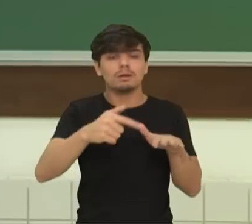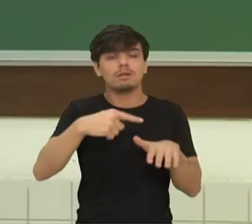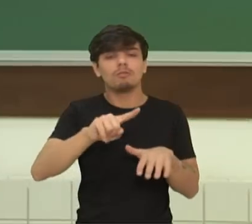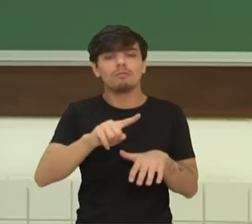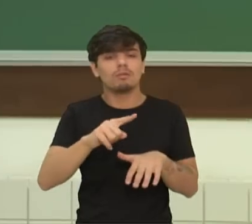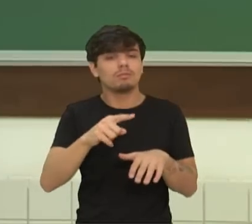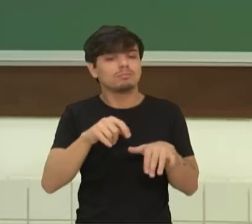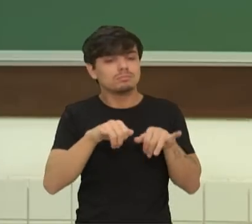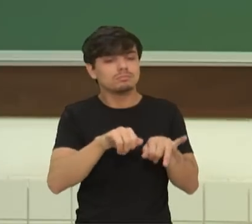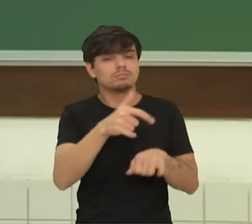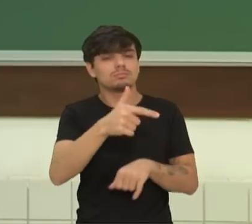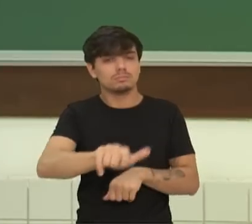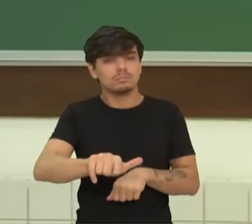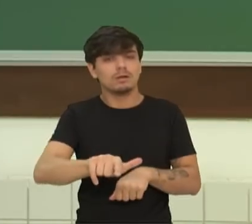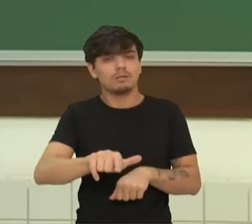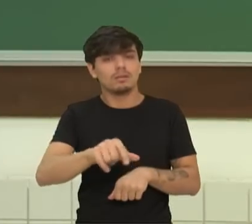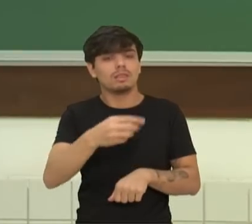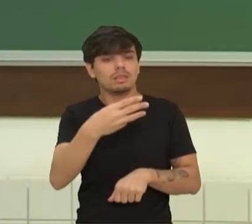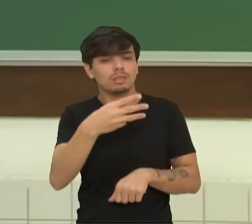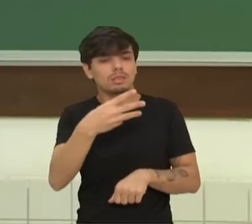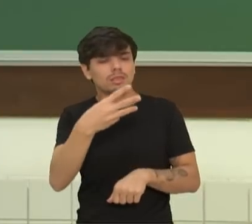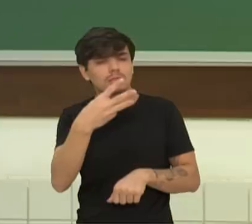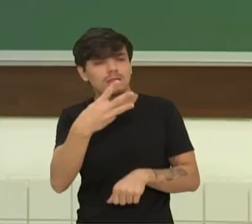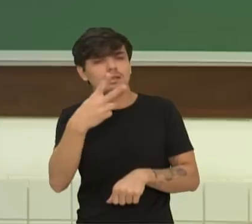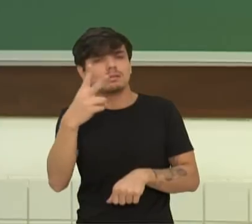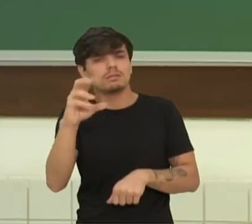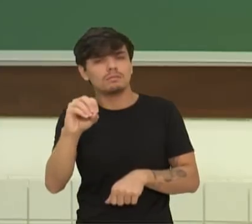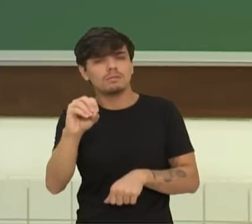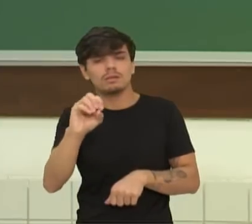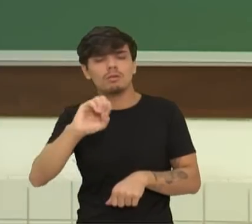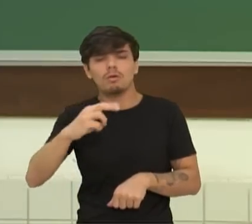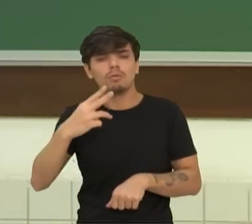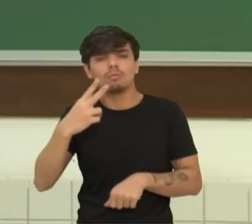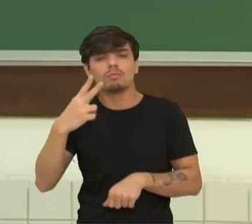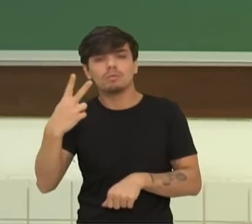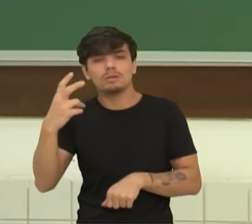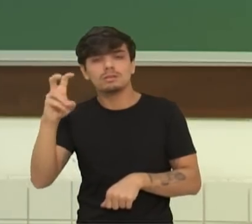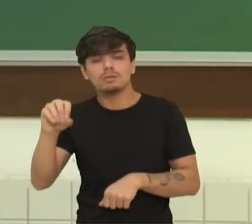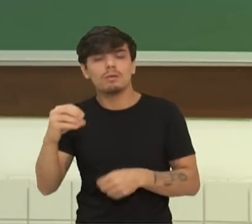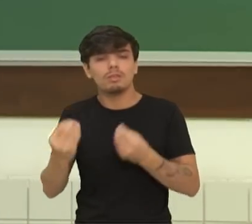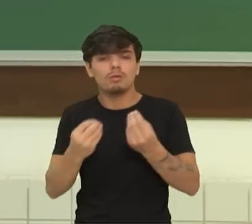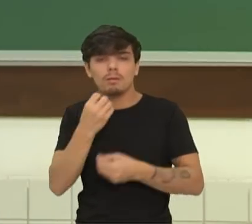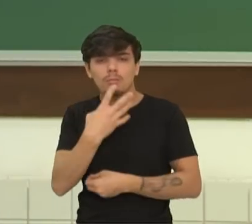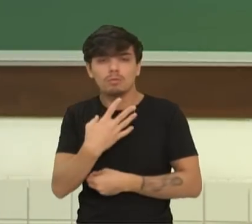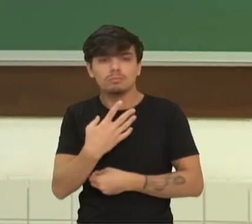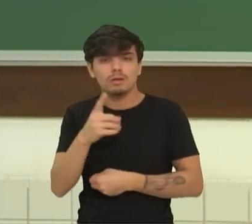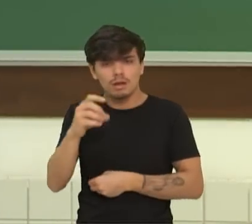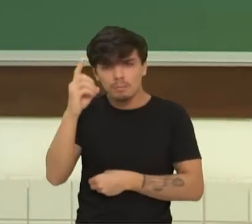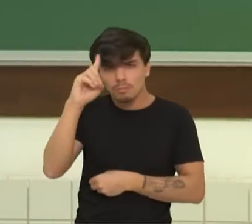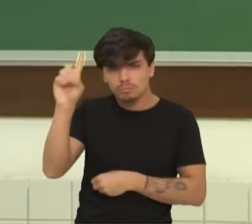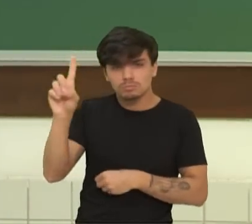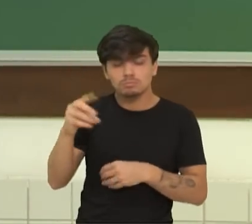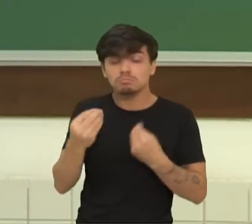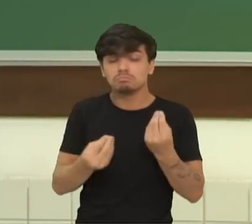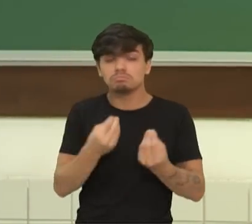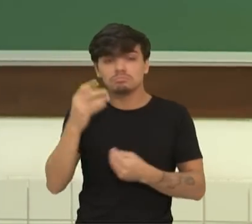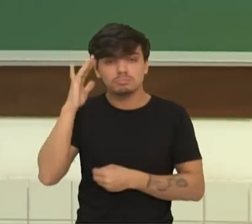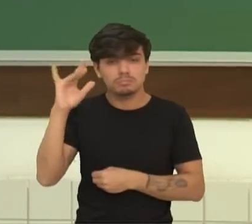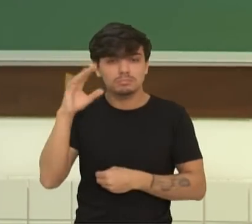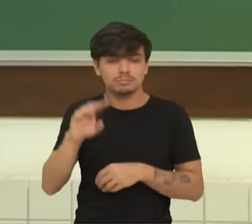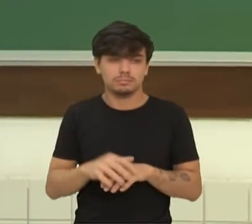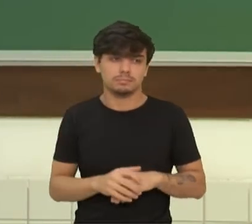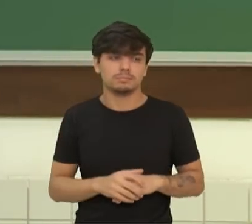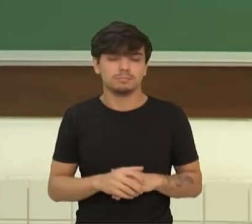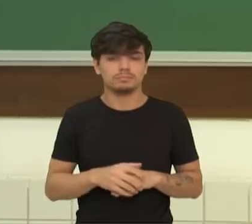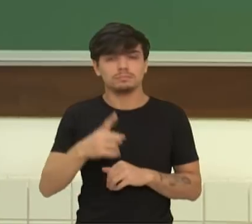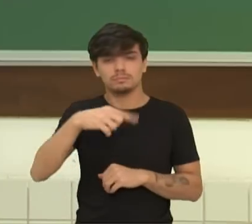leite esteja R$ 3,20 ou R$ 2,50? Isso é bom para o meu dia a dia? Isso é bom para o meu cotidiano? Vamos refletir?